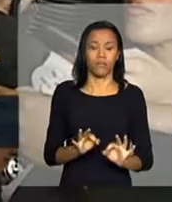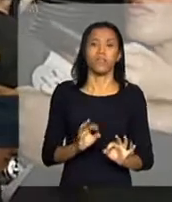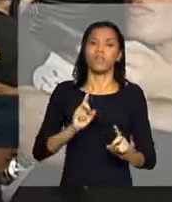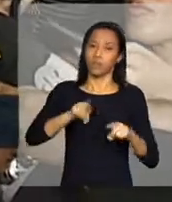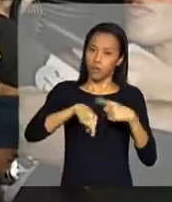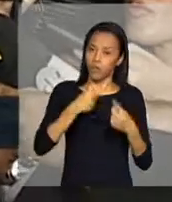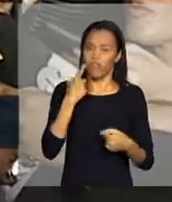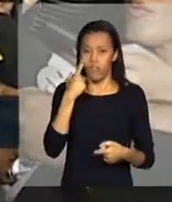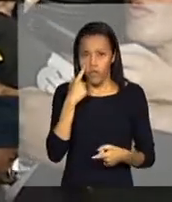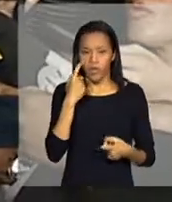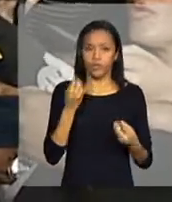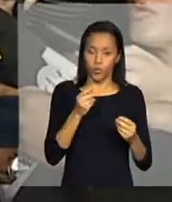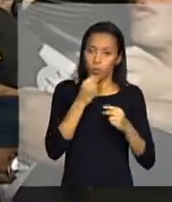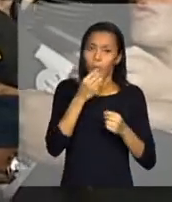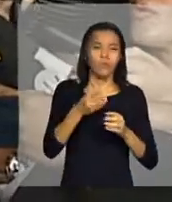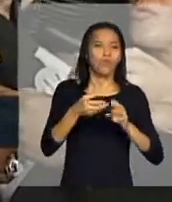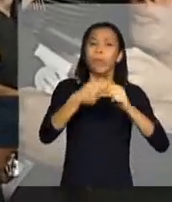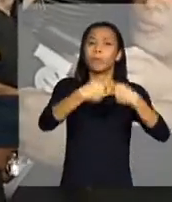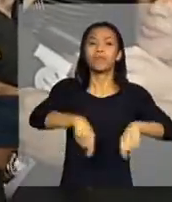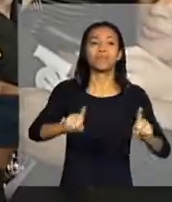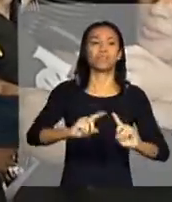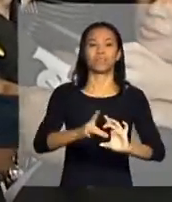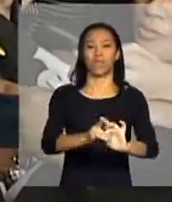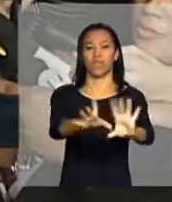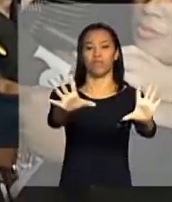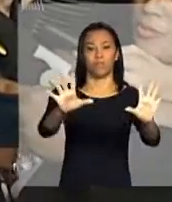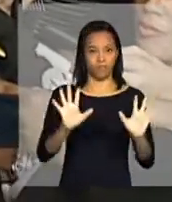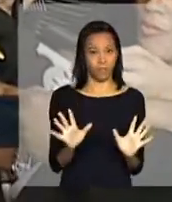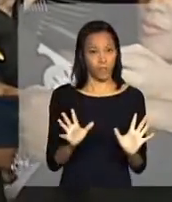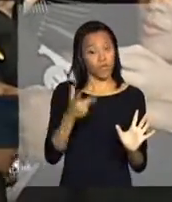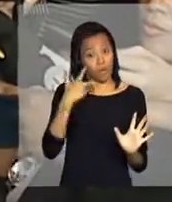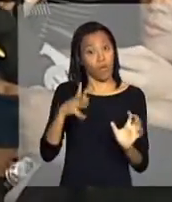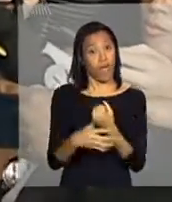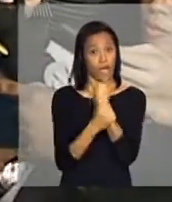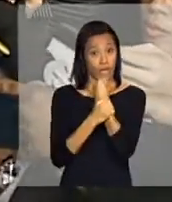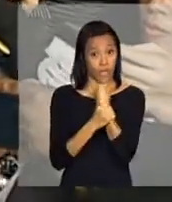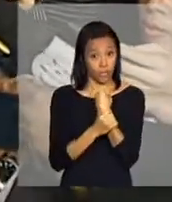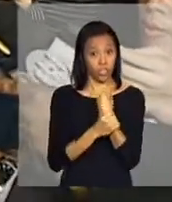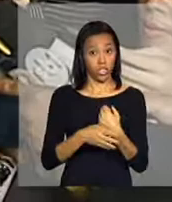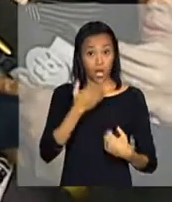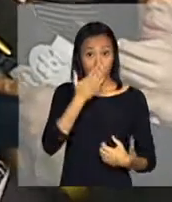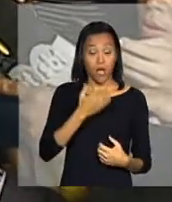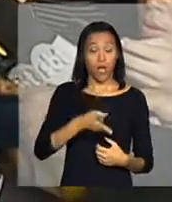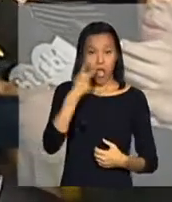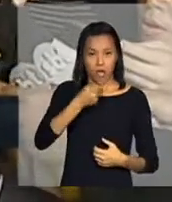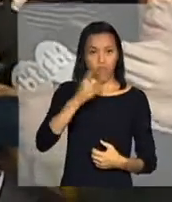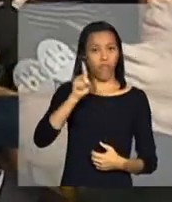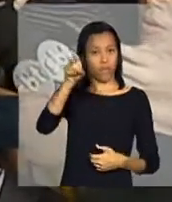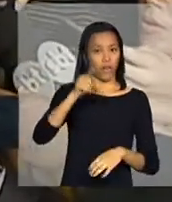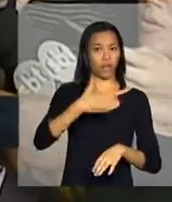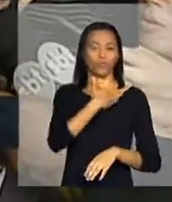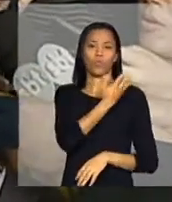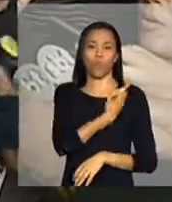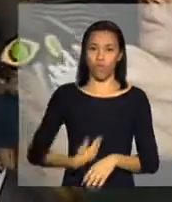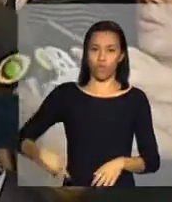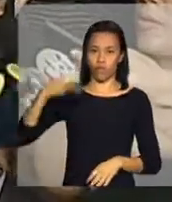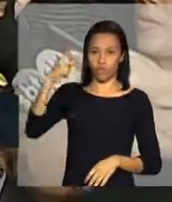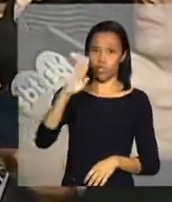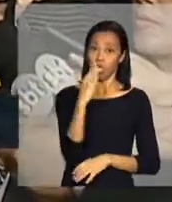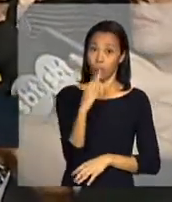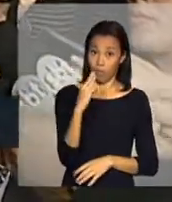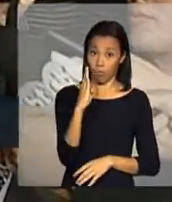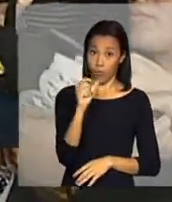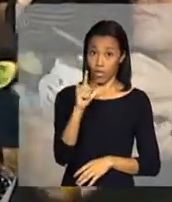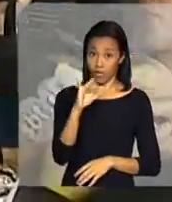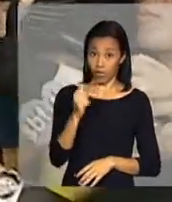com o final reconhecimento da absolvição. Ou seja, tive a garantia e a palavra do governo boliviano que será um processo judicial isento. E eu não tenho